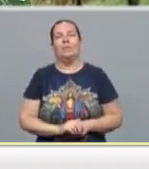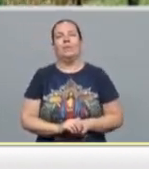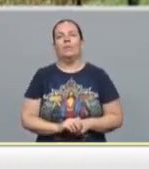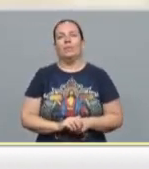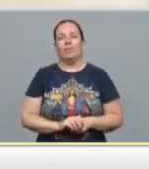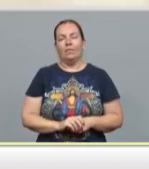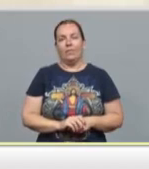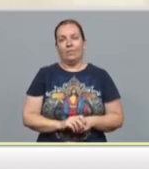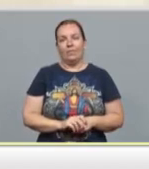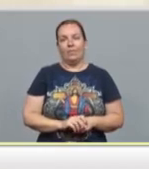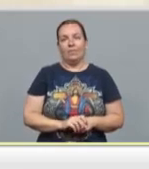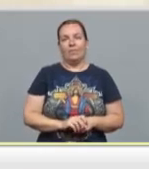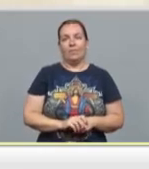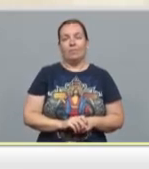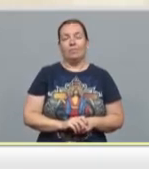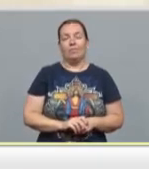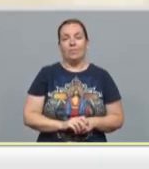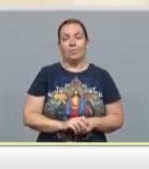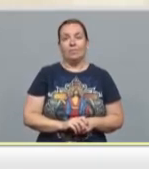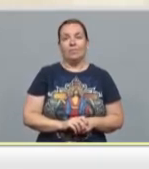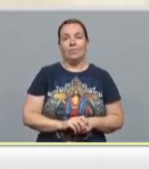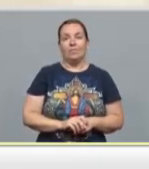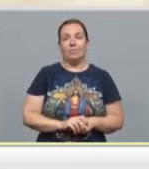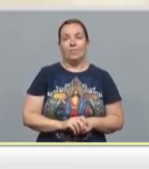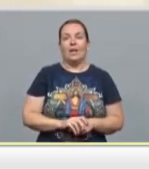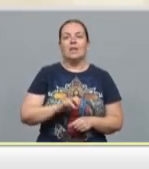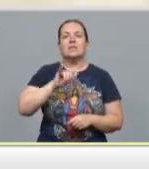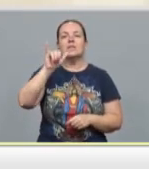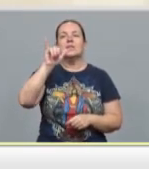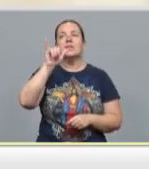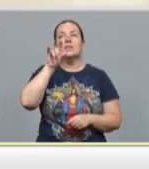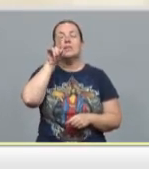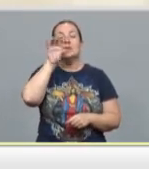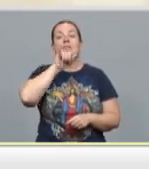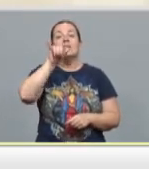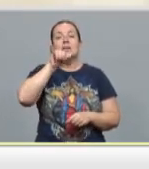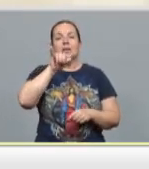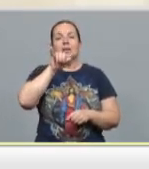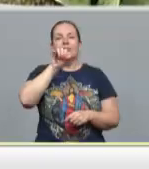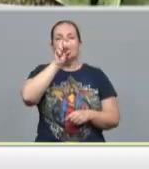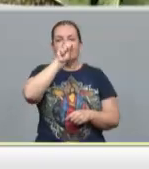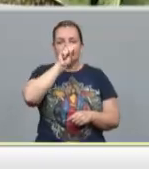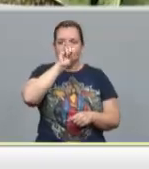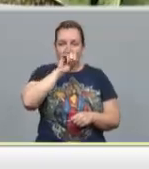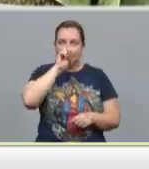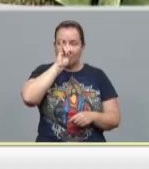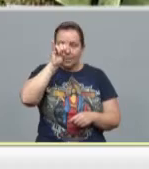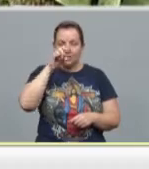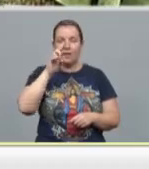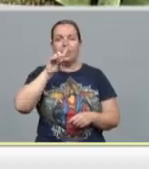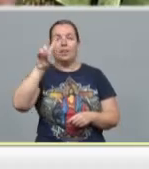palavra, se Deus quiser, farei, se Deus quiser, emprego terei, se